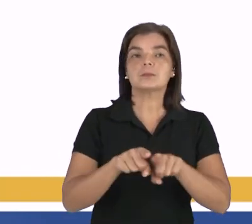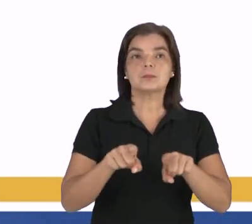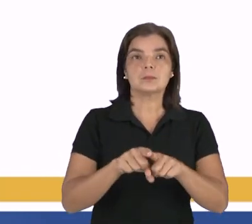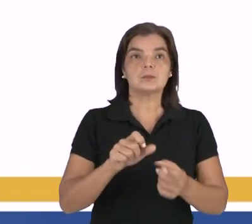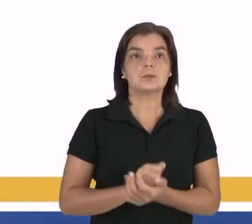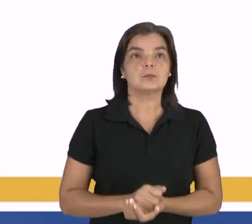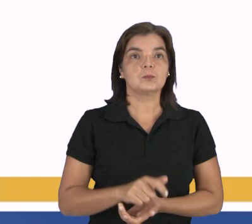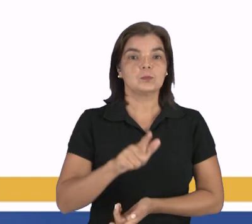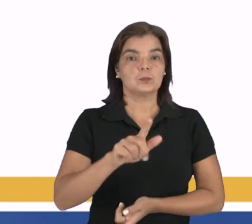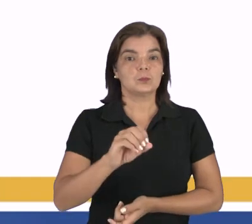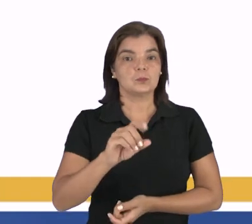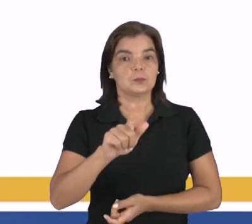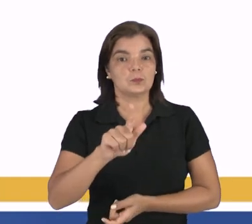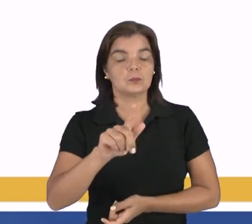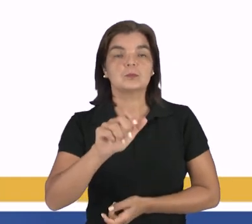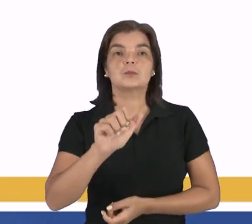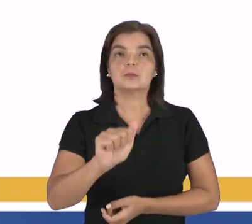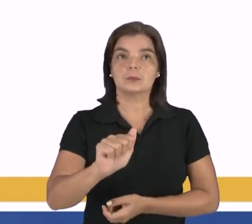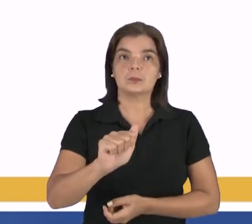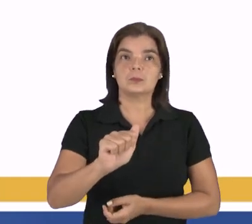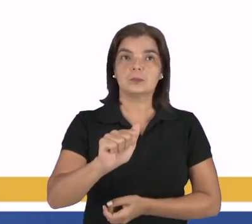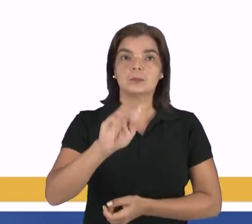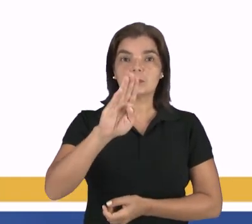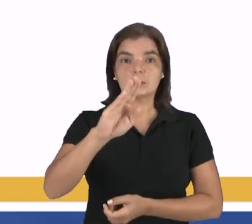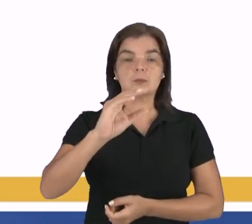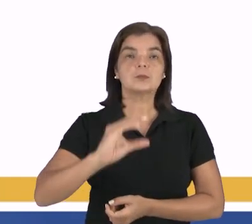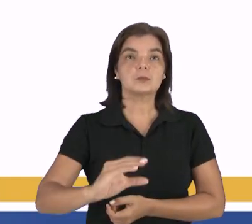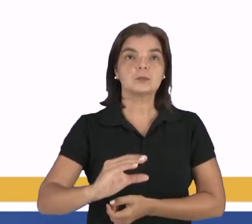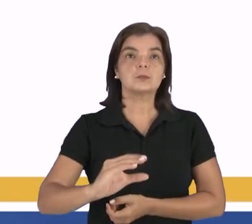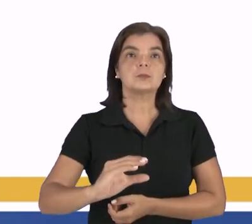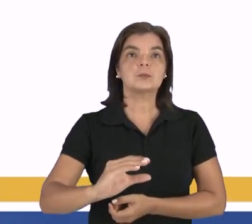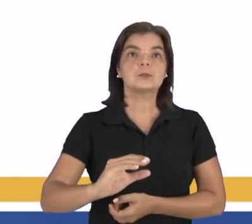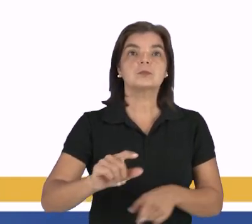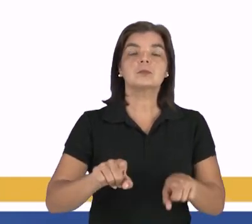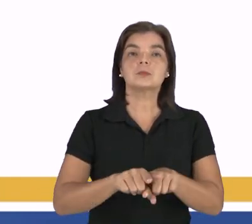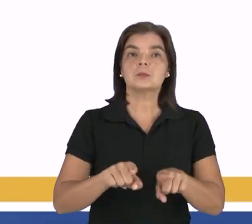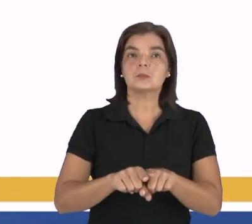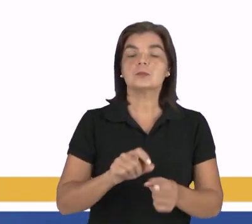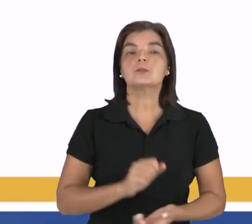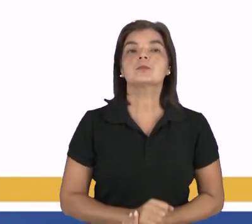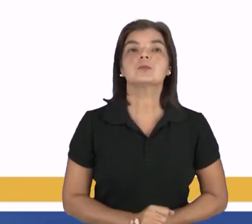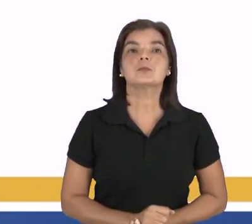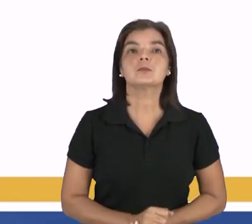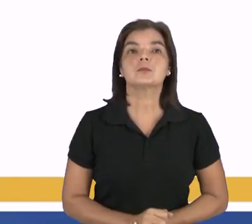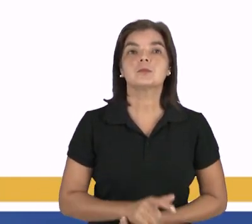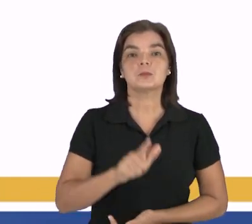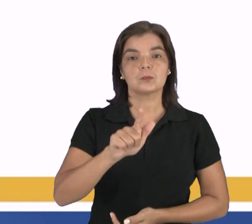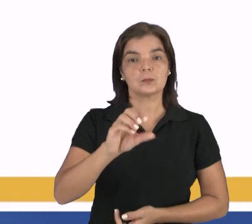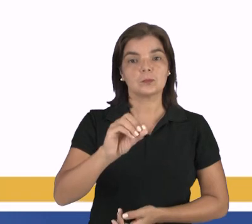vamos ter um log de B sobre C, de base A, e aí